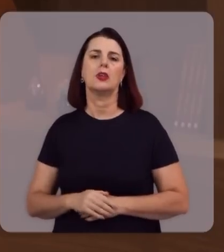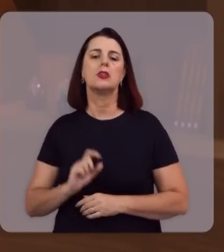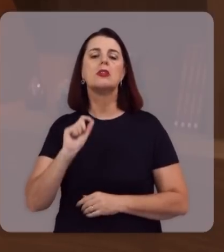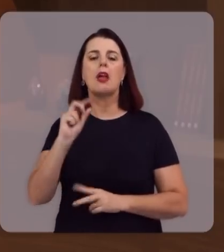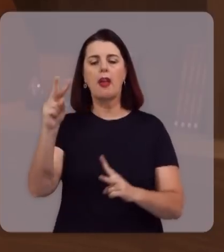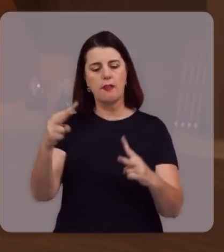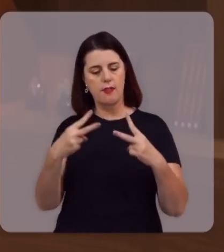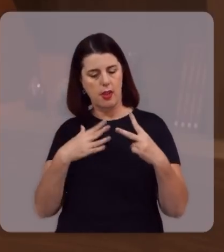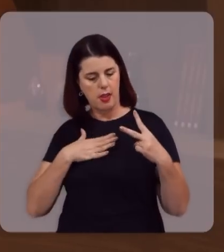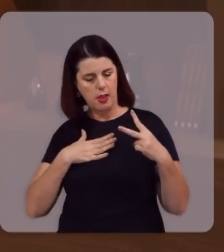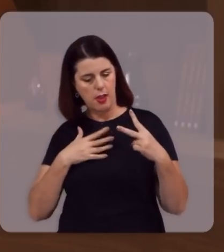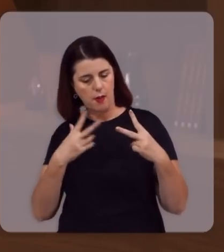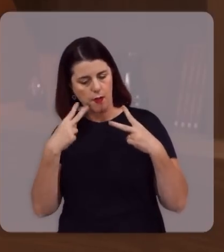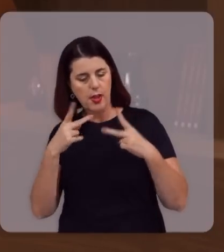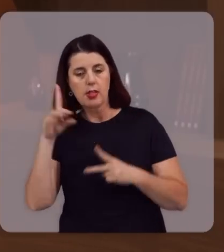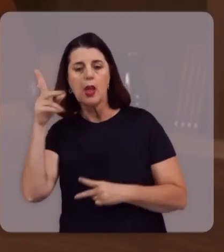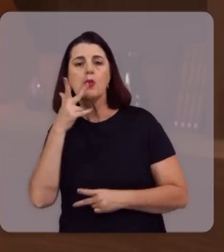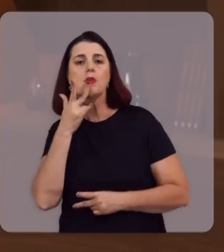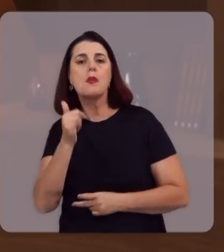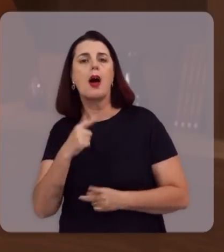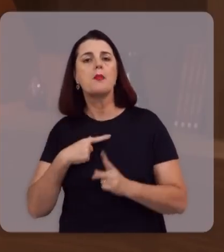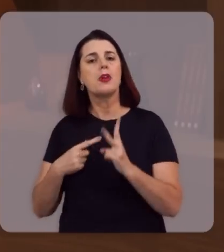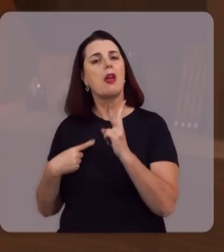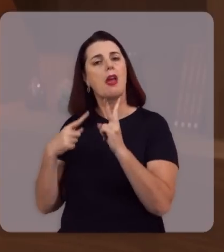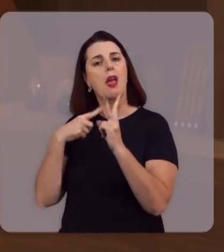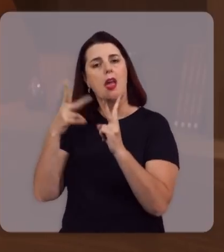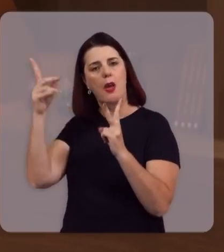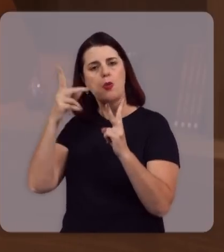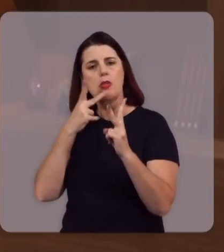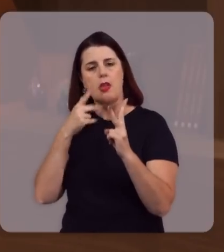me vê a mim, vê o Pai, porque eu e o Pai somos um.